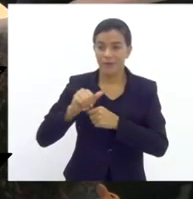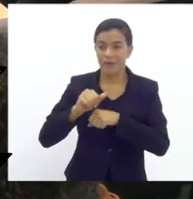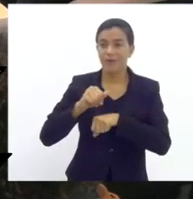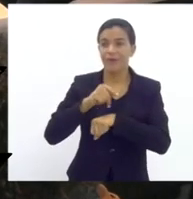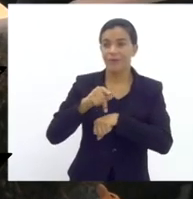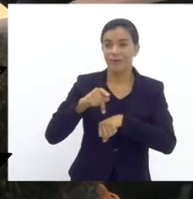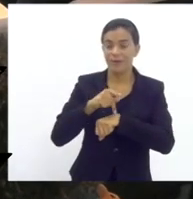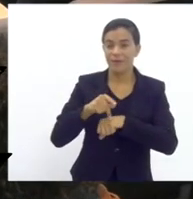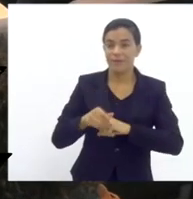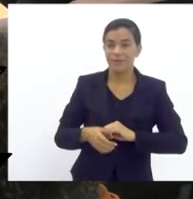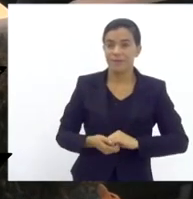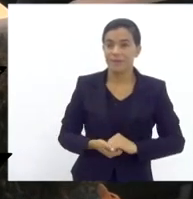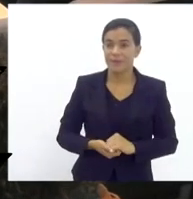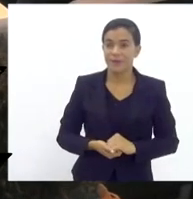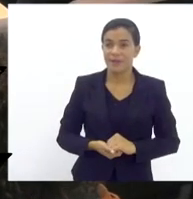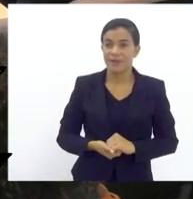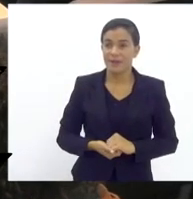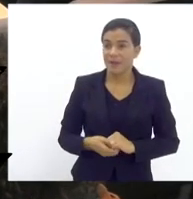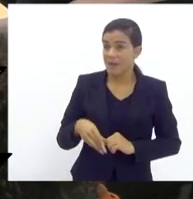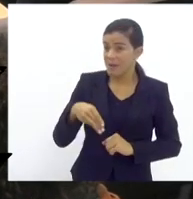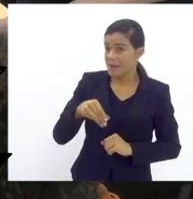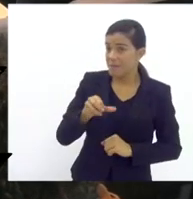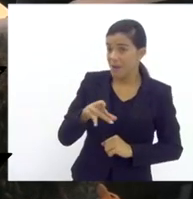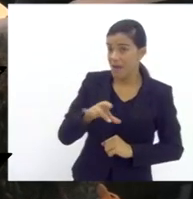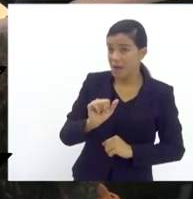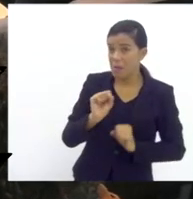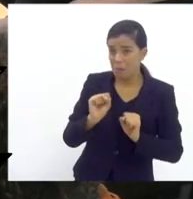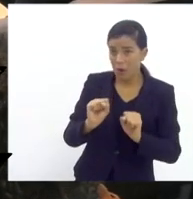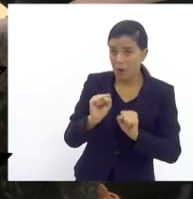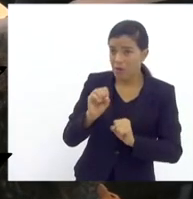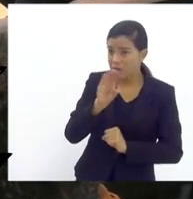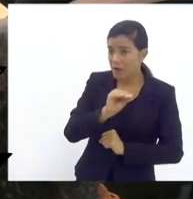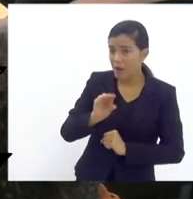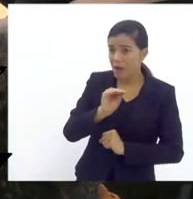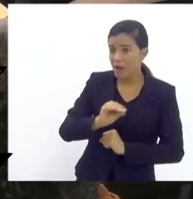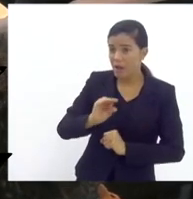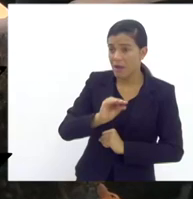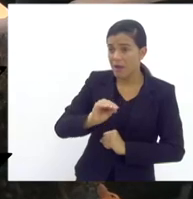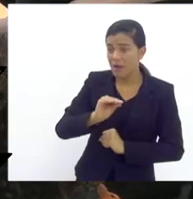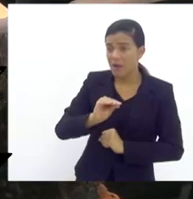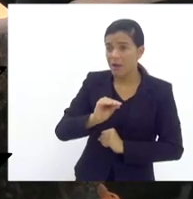Opa Maria Maria Pode falar a gente está lhe ouvindo